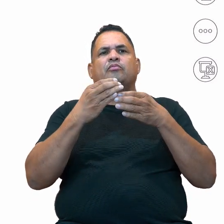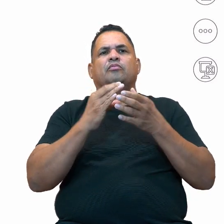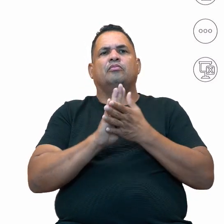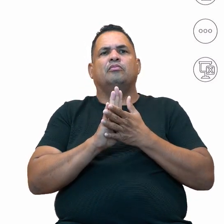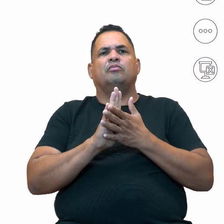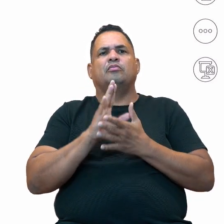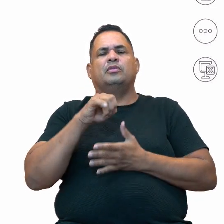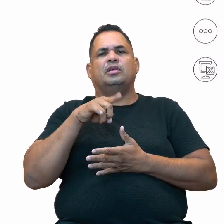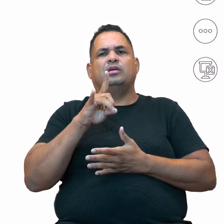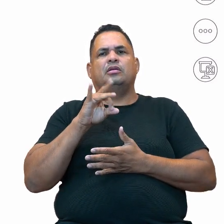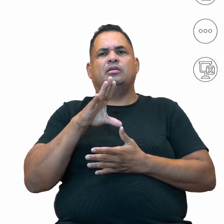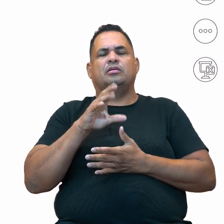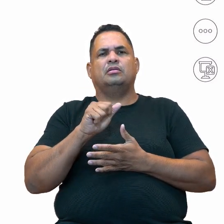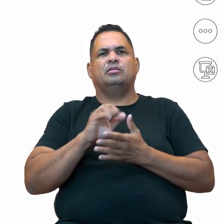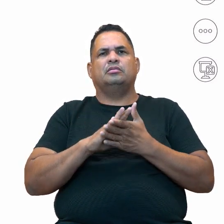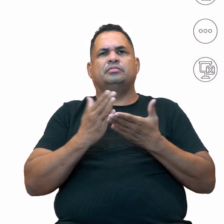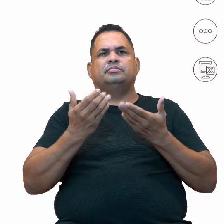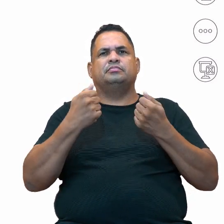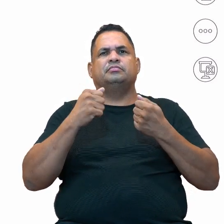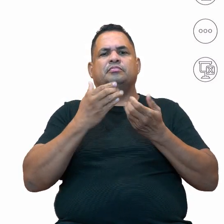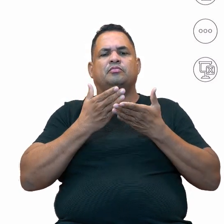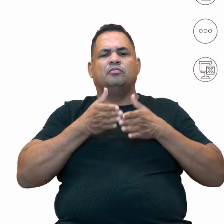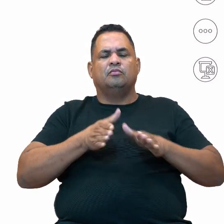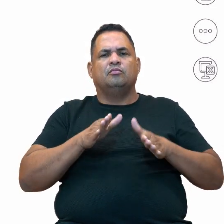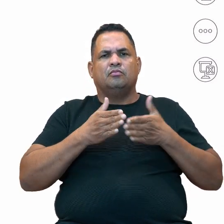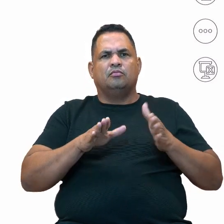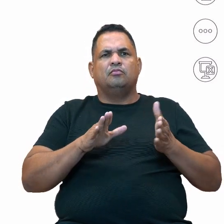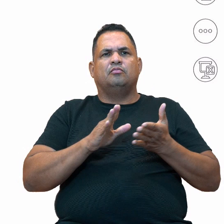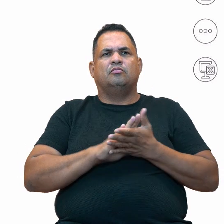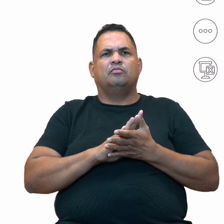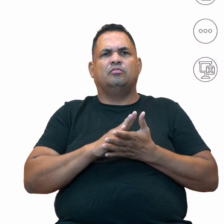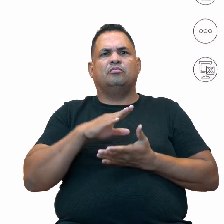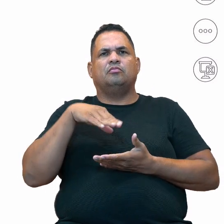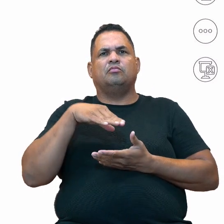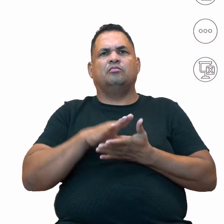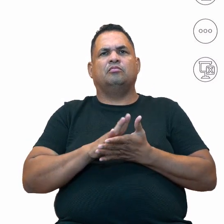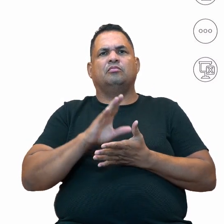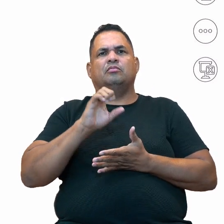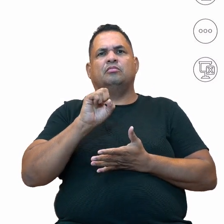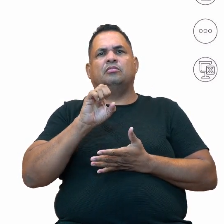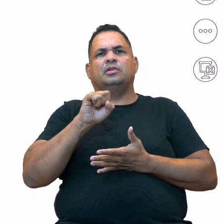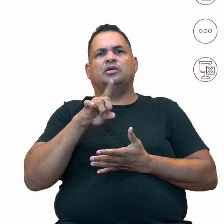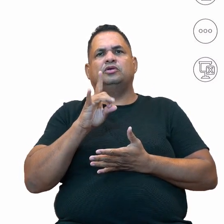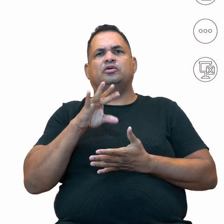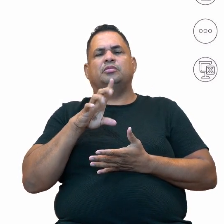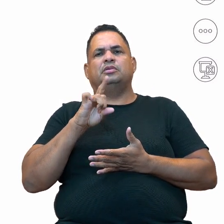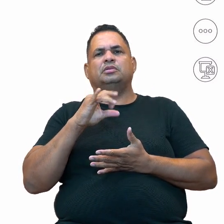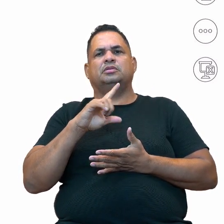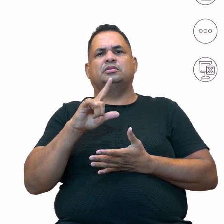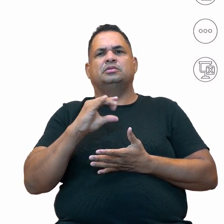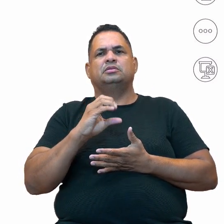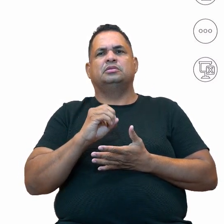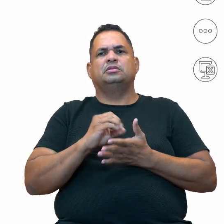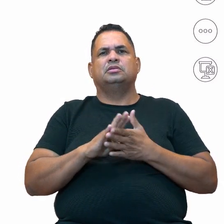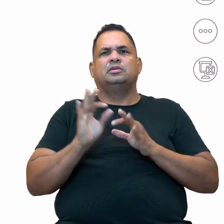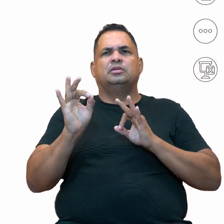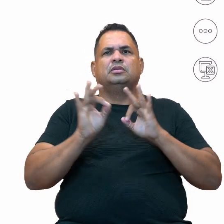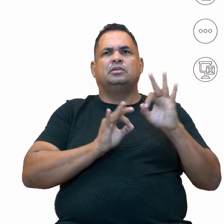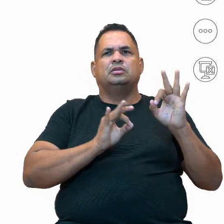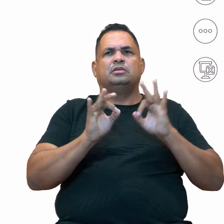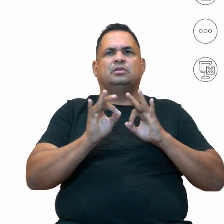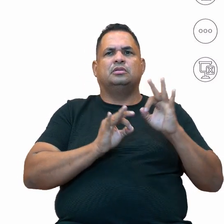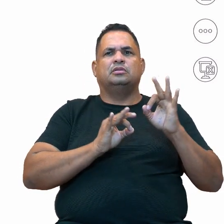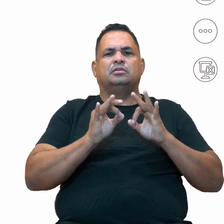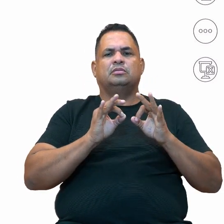quinidários, das hidras também. Então, elas podem se reproduzir por estrobilização, fragmentação transversal, formando as